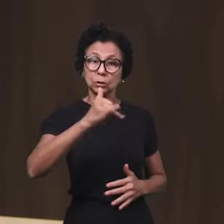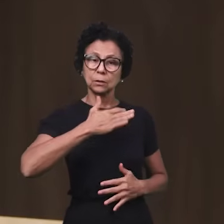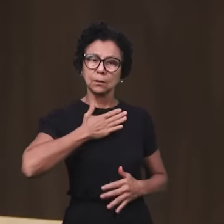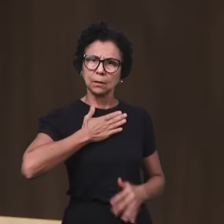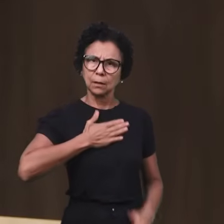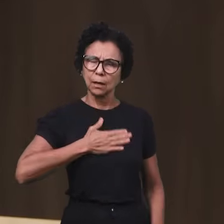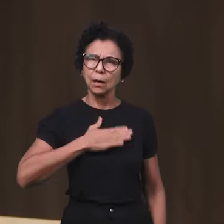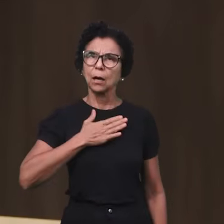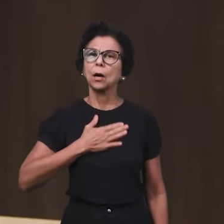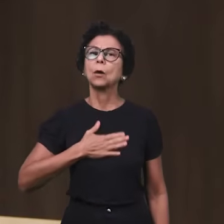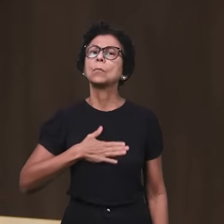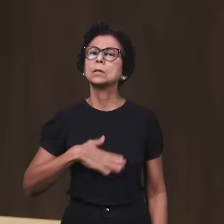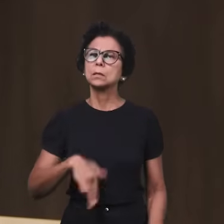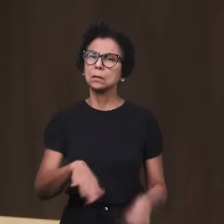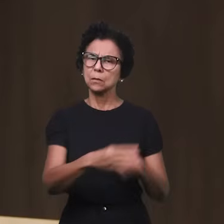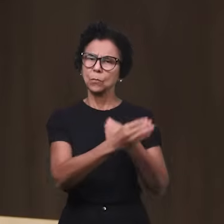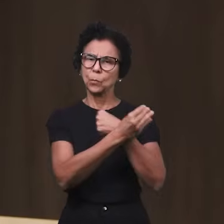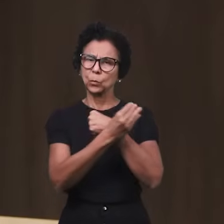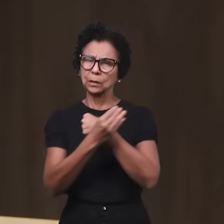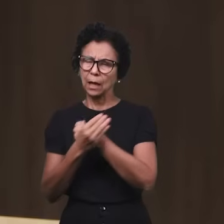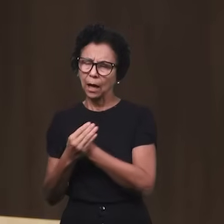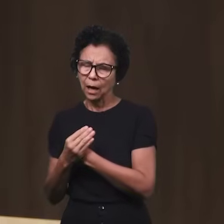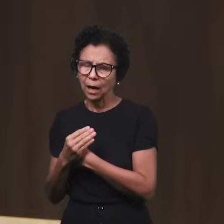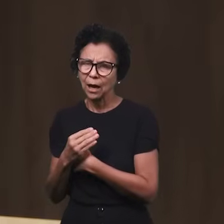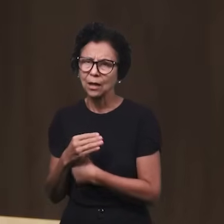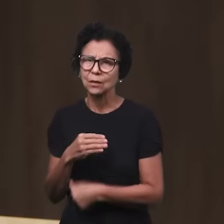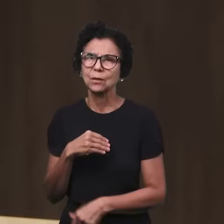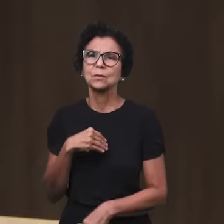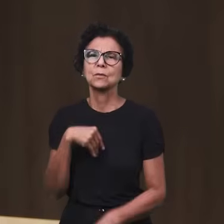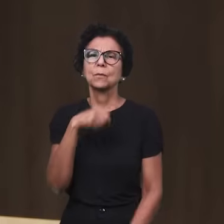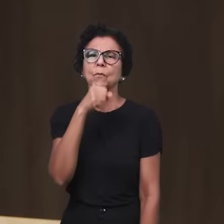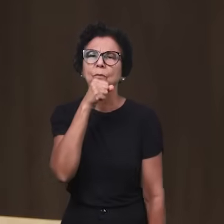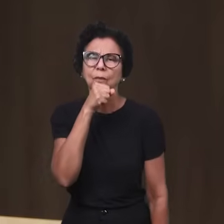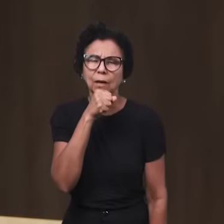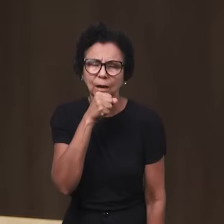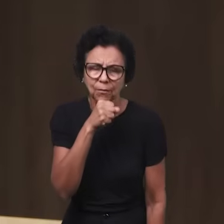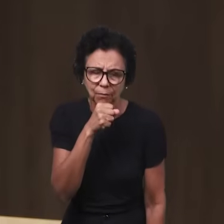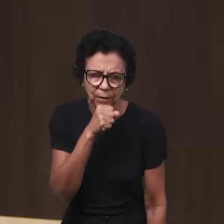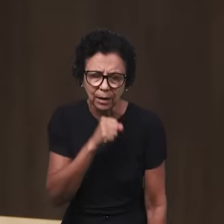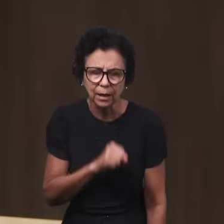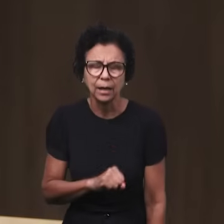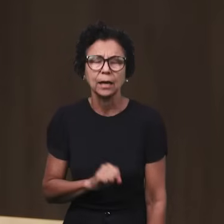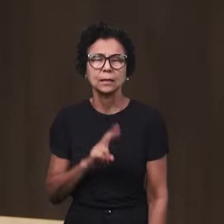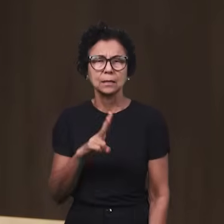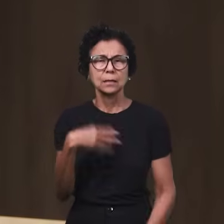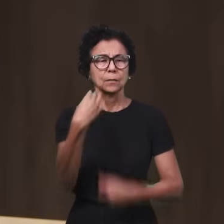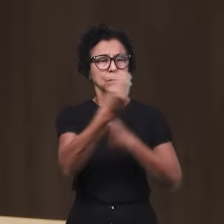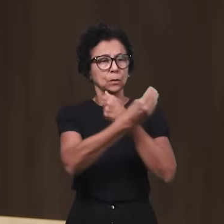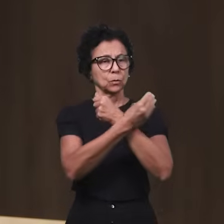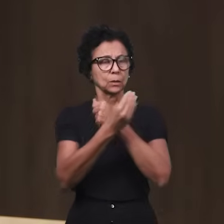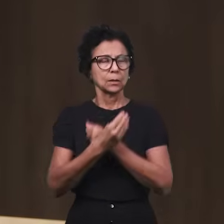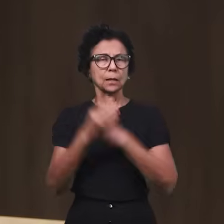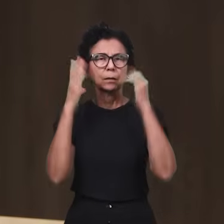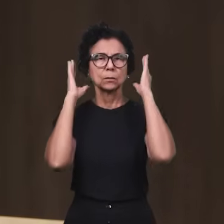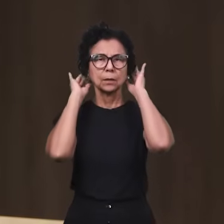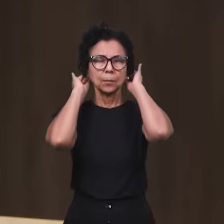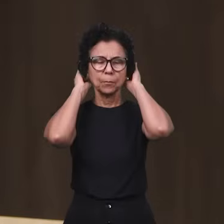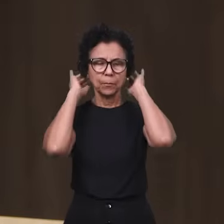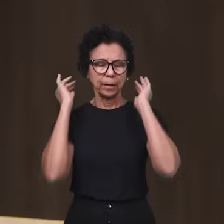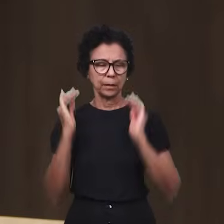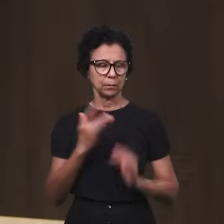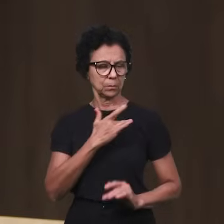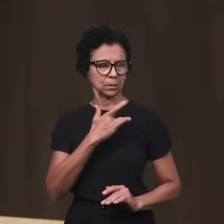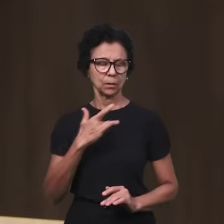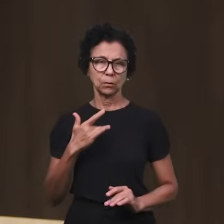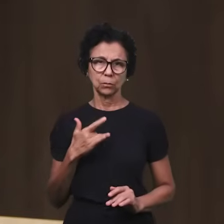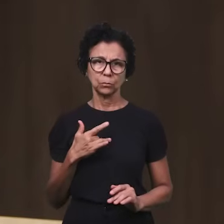descanso, né? Nós vamos nos cuidar, vamos envelhecer, não vamos deixar de cuidar da nossa saúde, da nossa aparência, mas o nosso valor